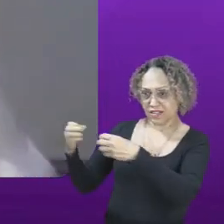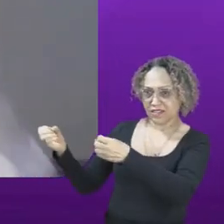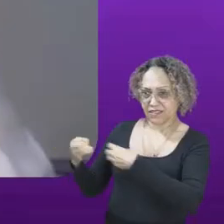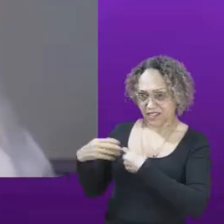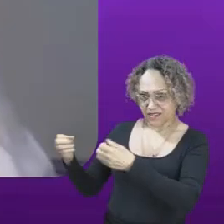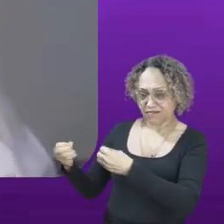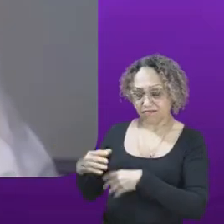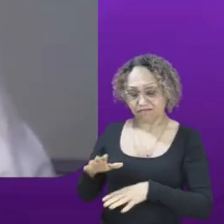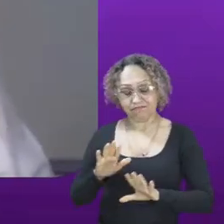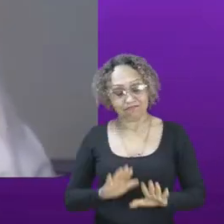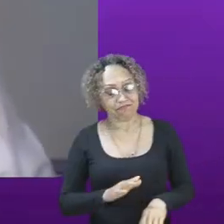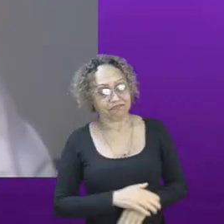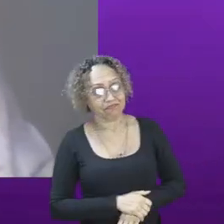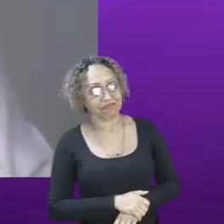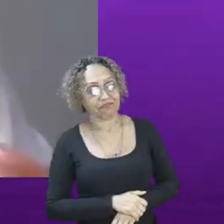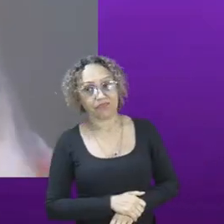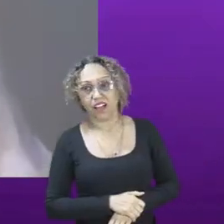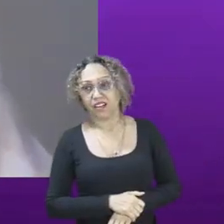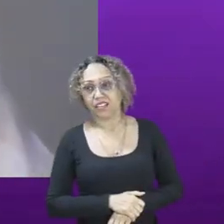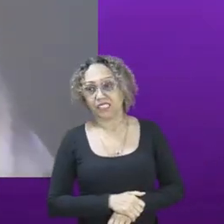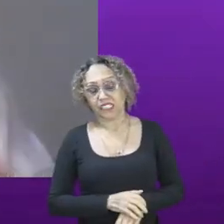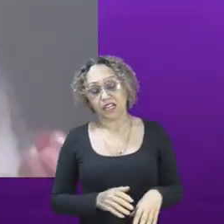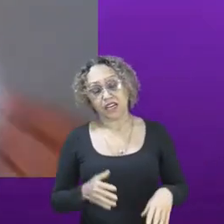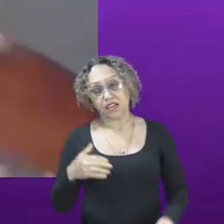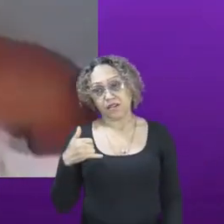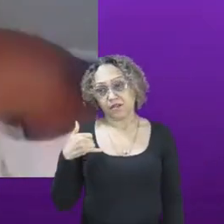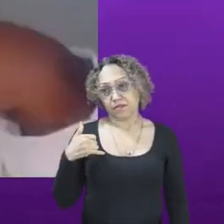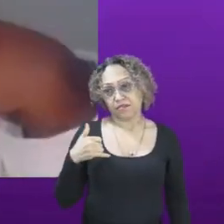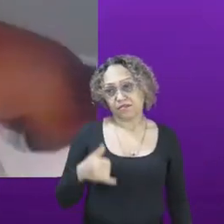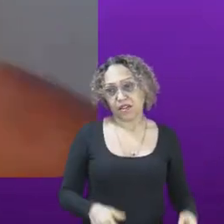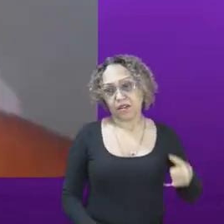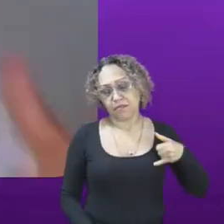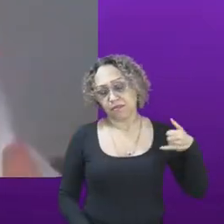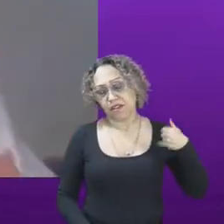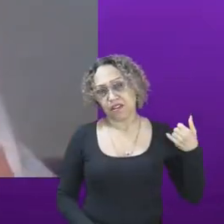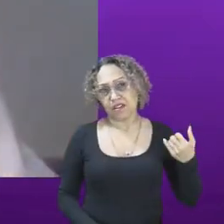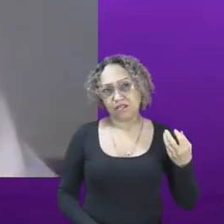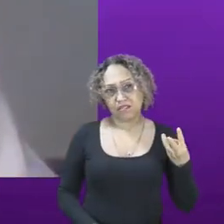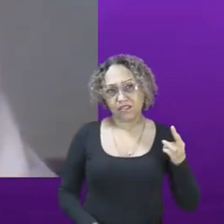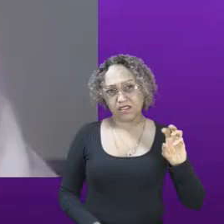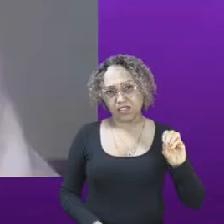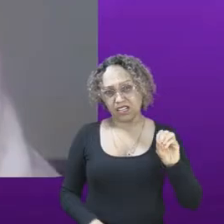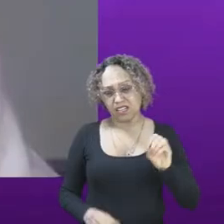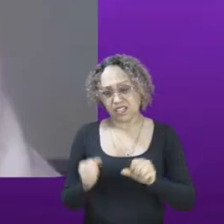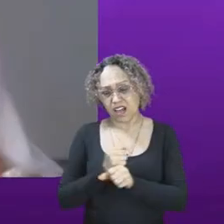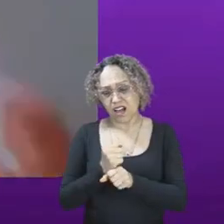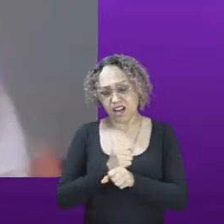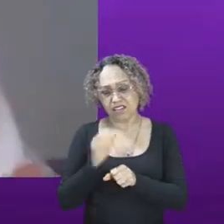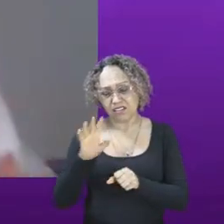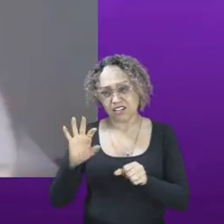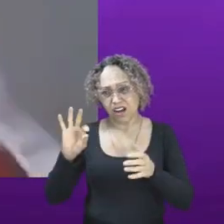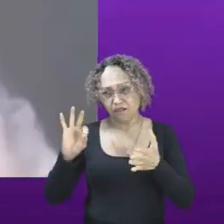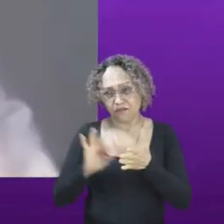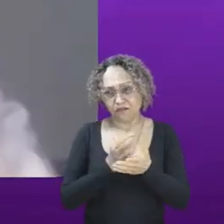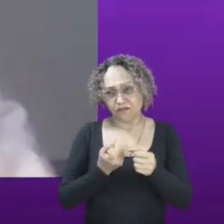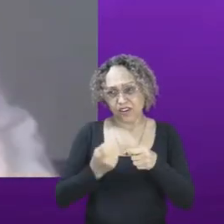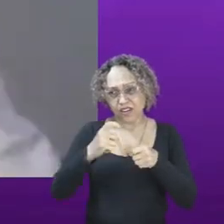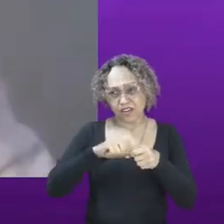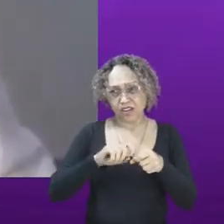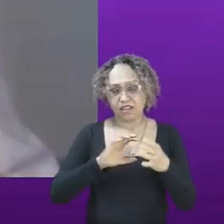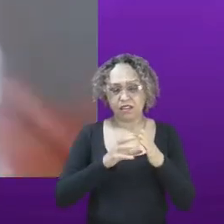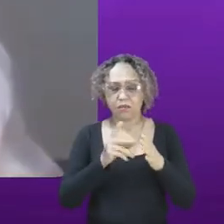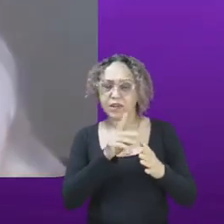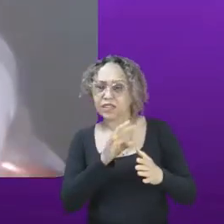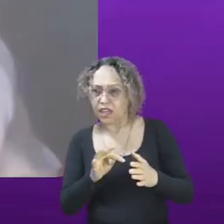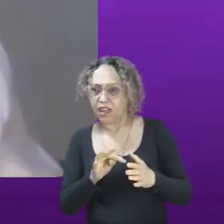dos meus 30 anos quase, ou mais um pouquinho de filiada ao Partido dos Trabalhadores,